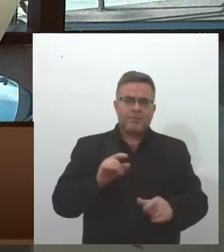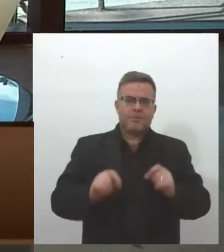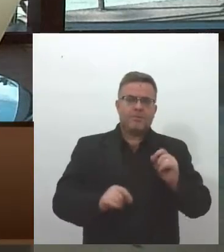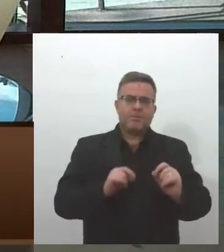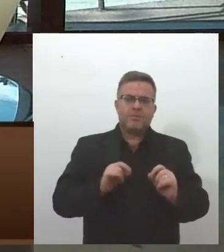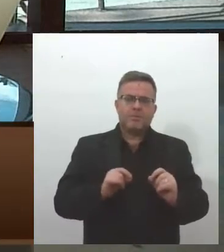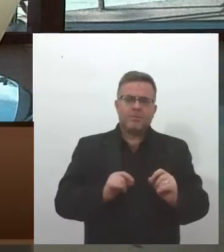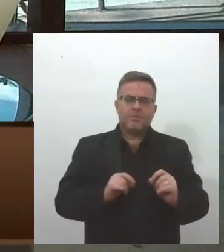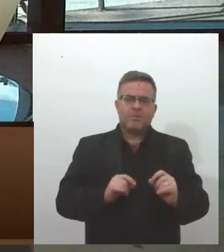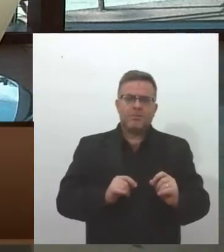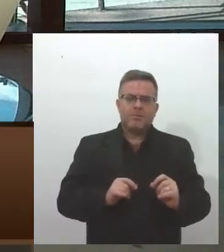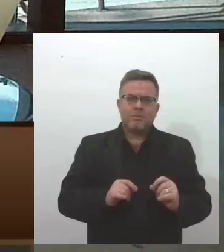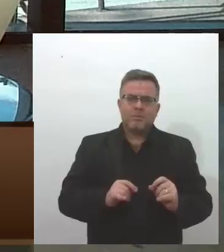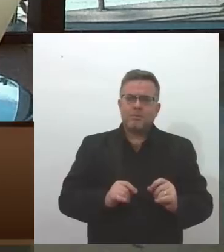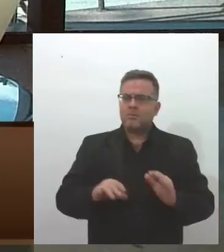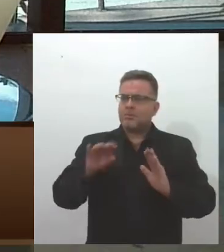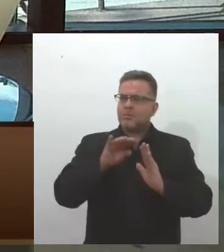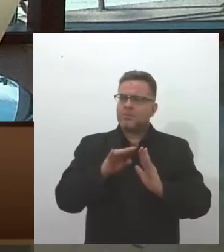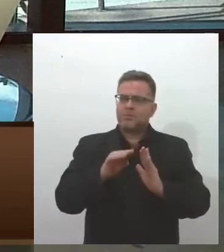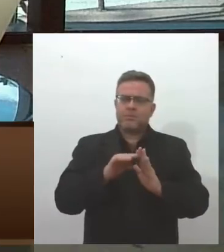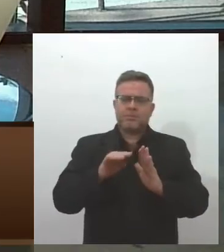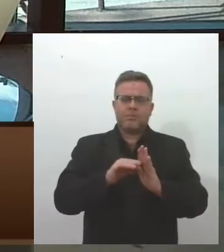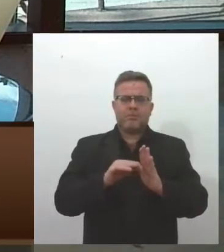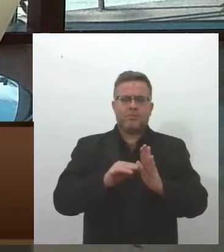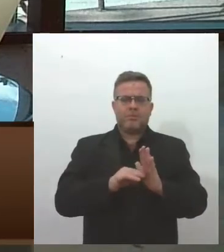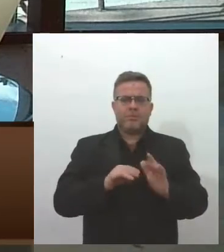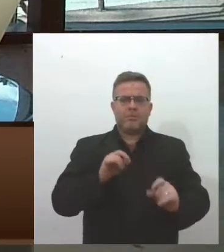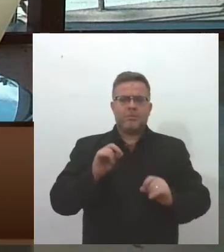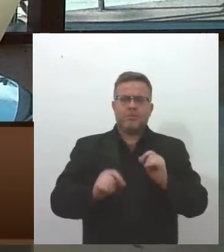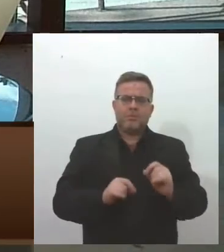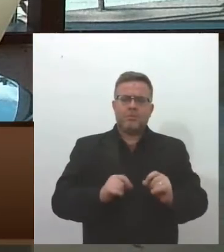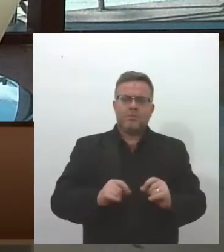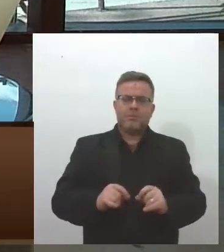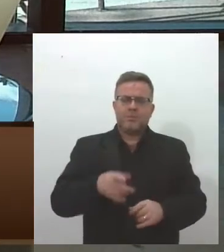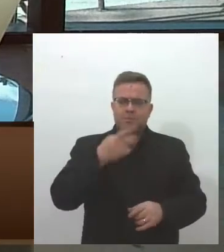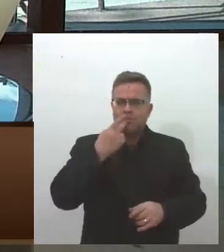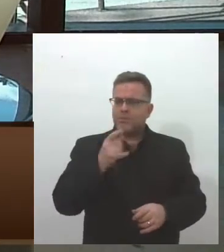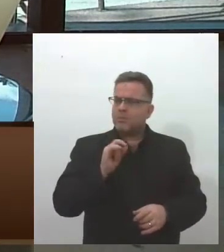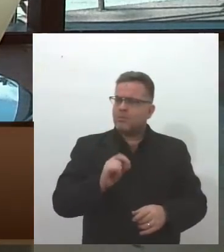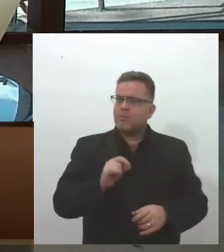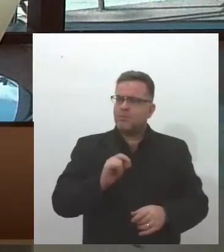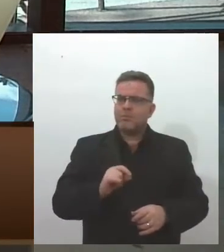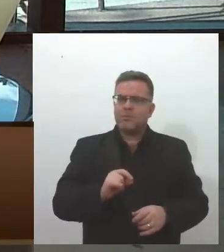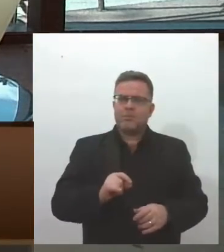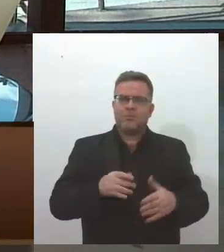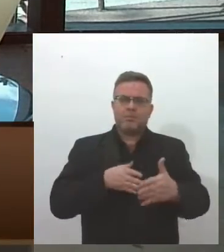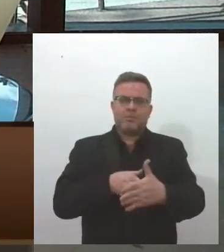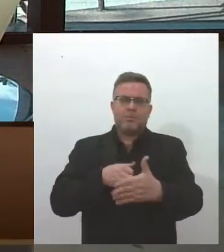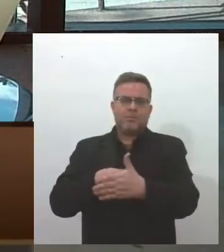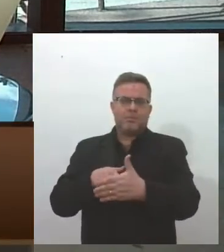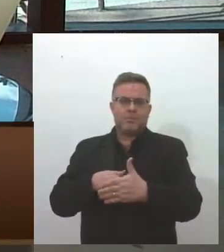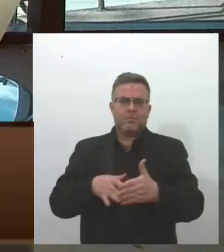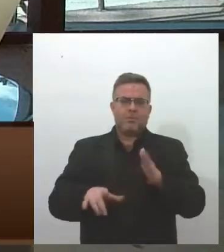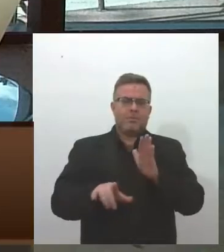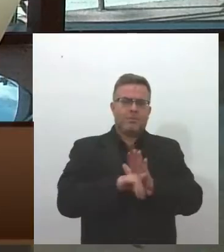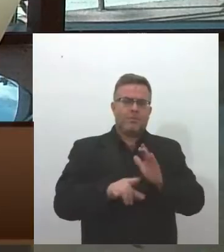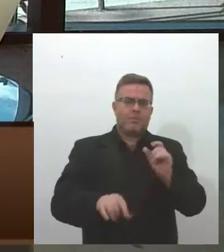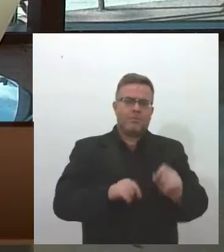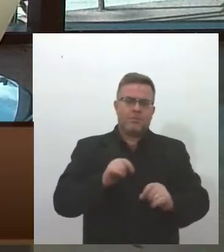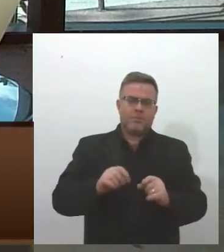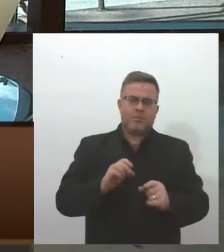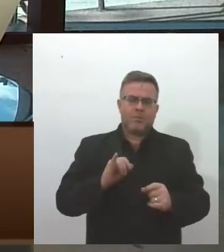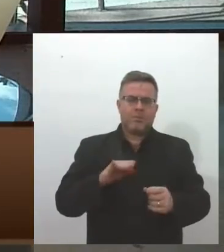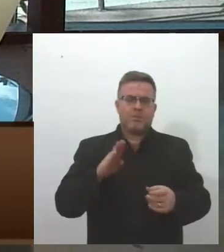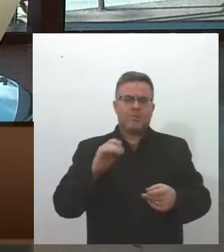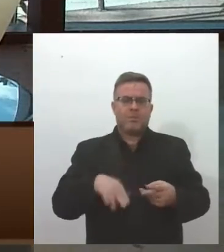pelo planejamento, tem uma que é de fala da questão das barreiras legais com o IFAM e com o IBAMA. Quais